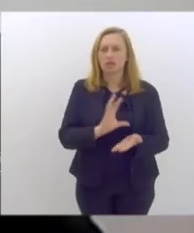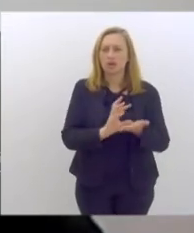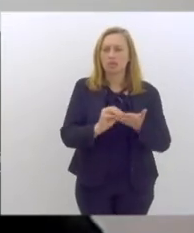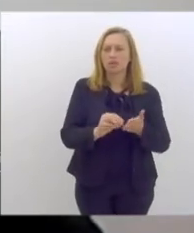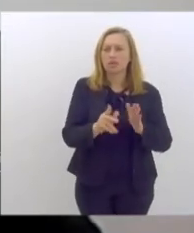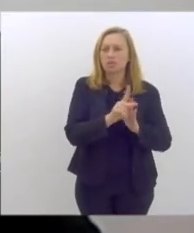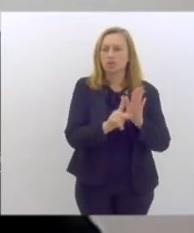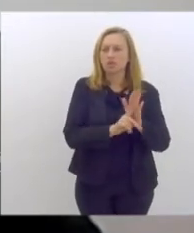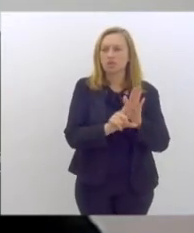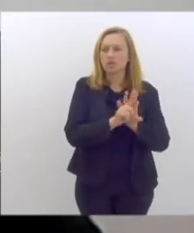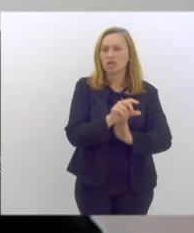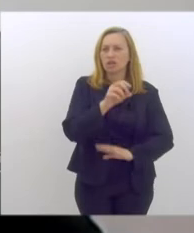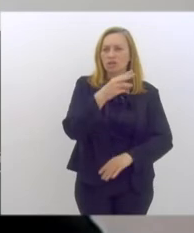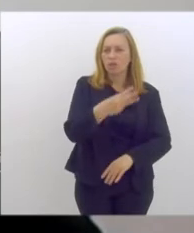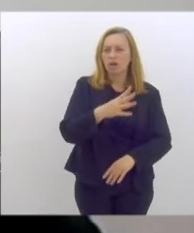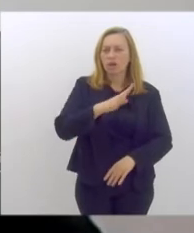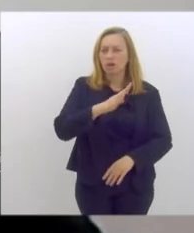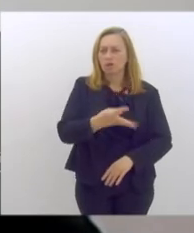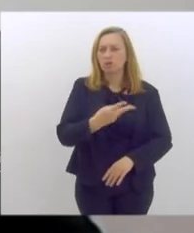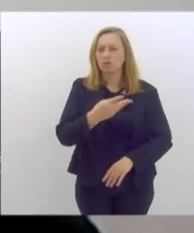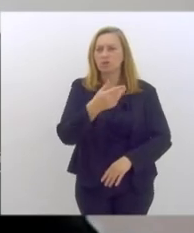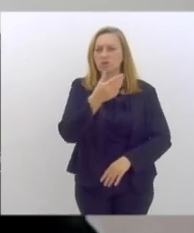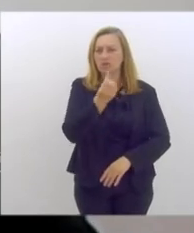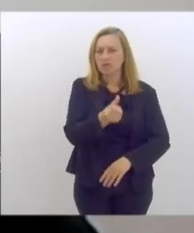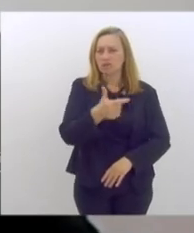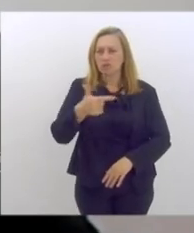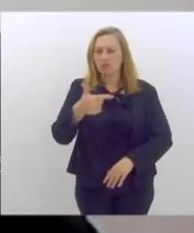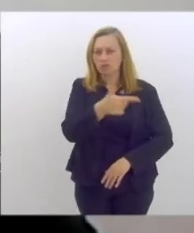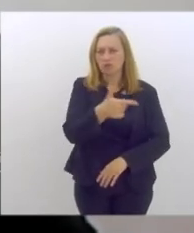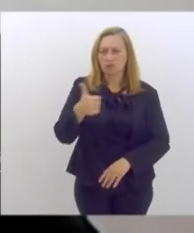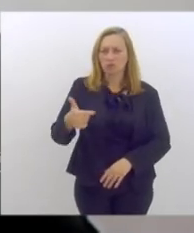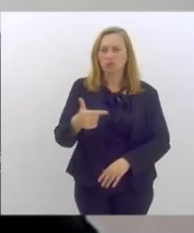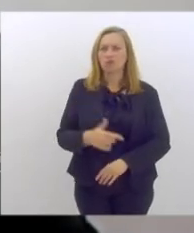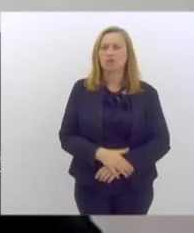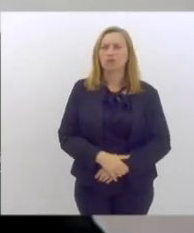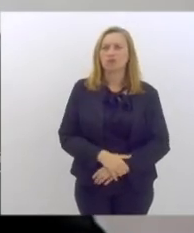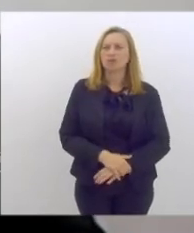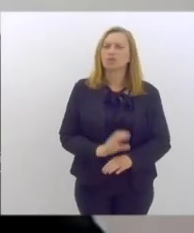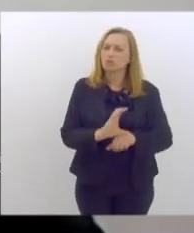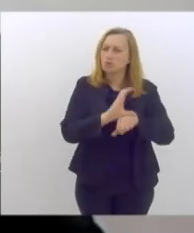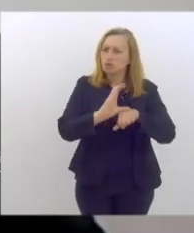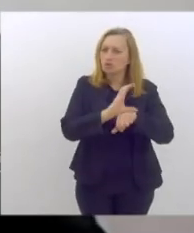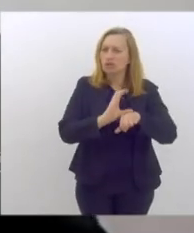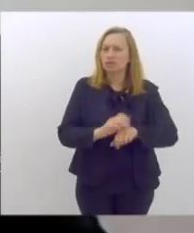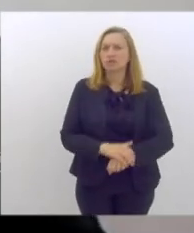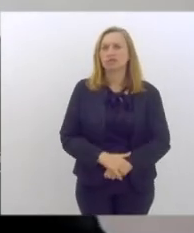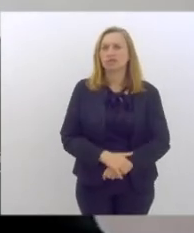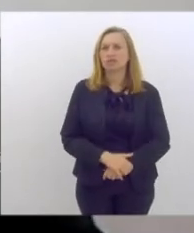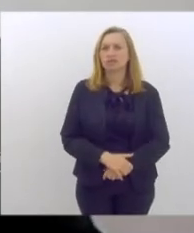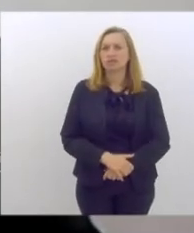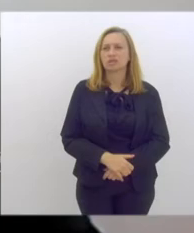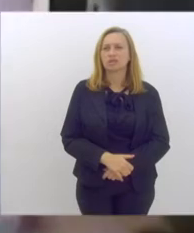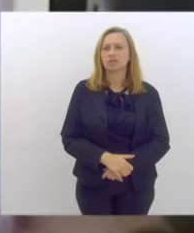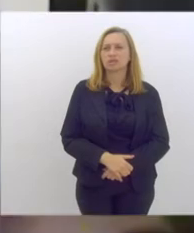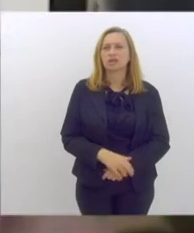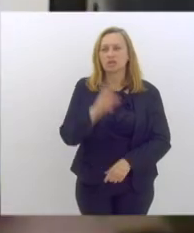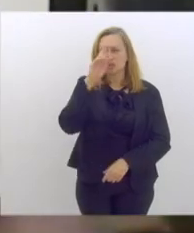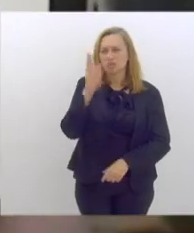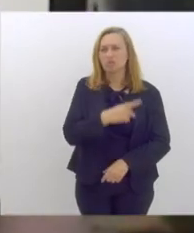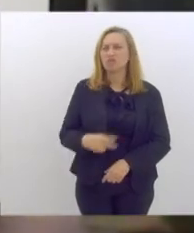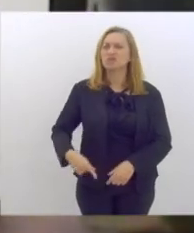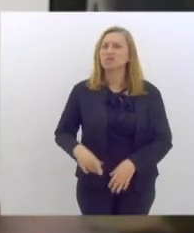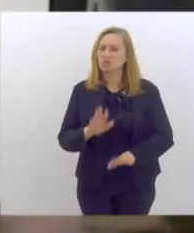falta projeto de lei 4.061 2021 parecer pela constitucionalidade da